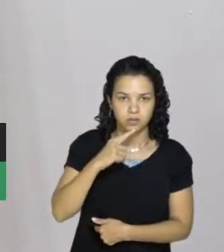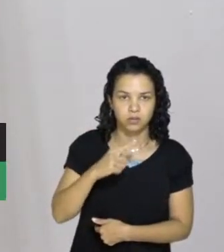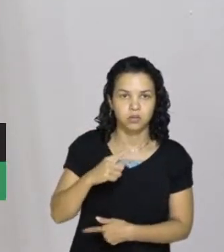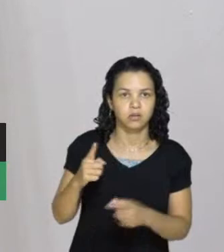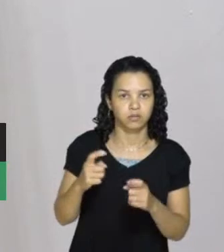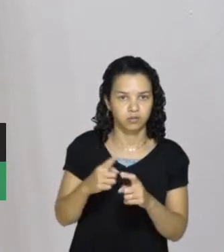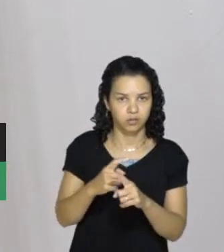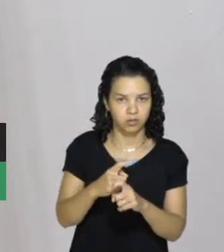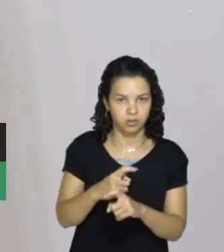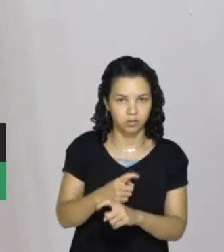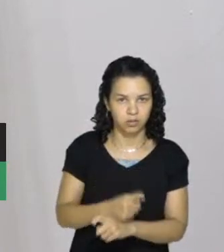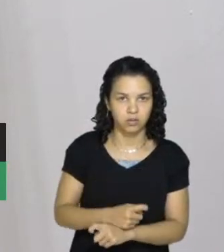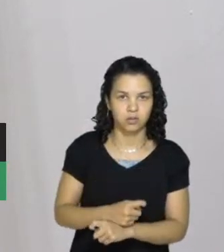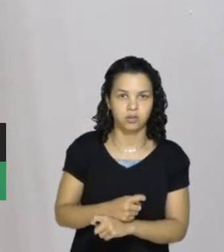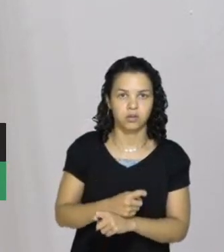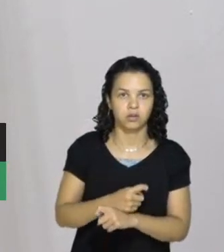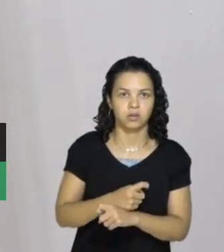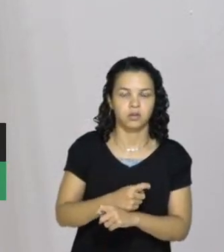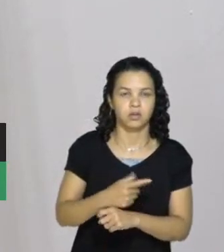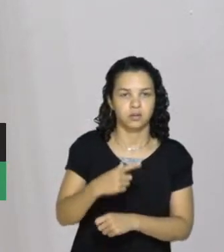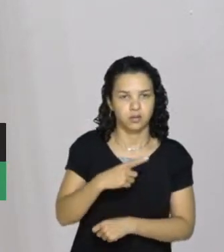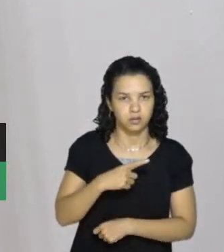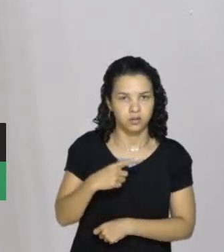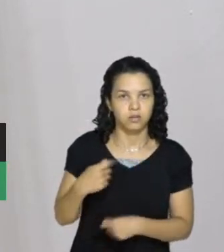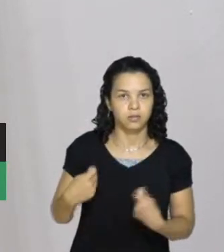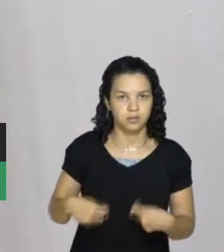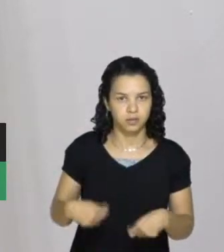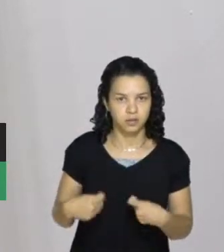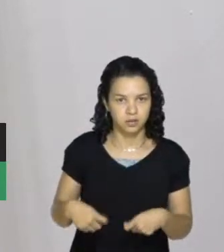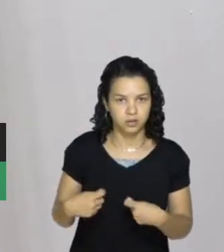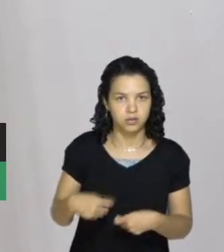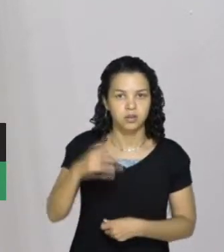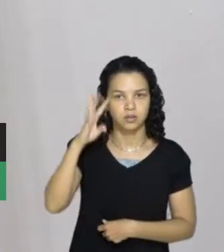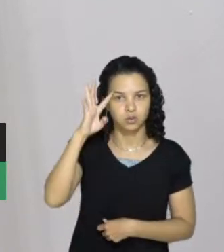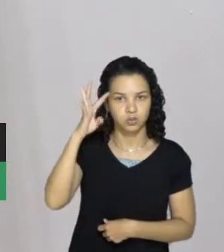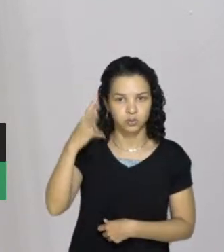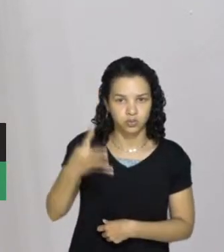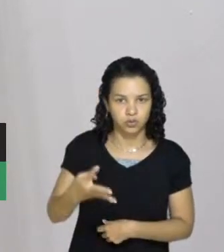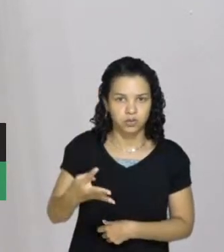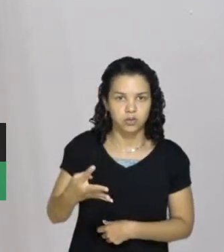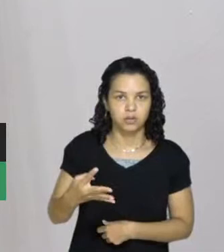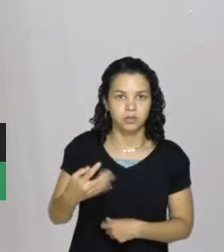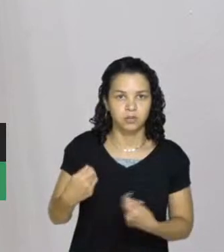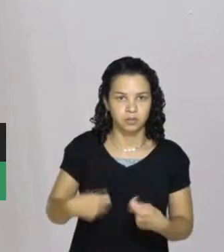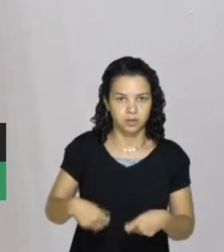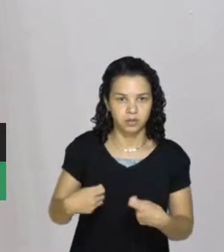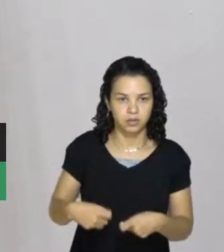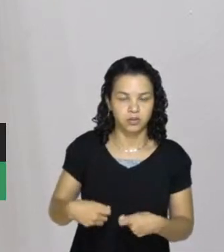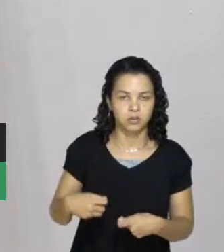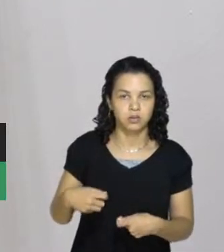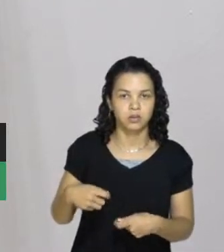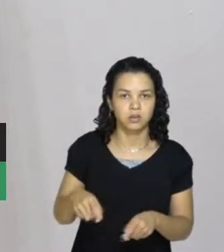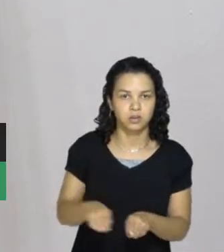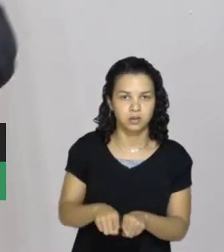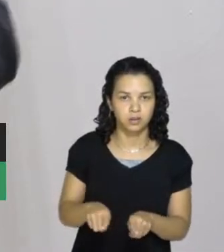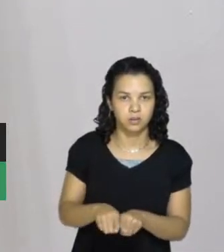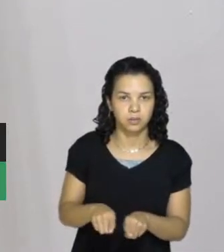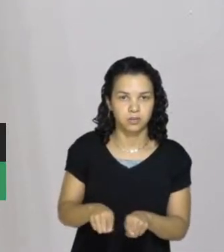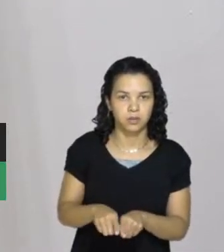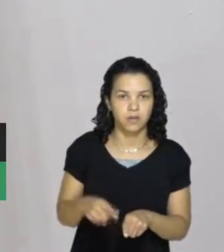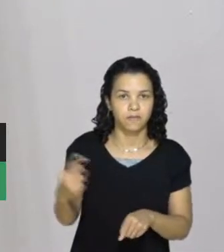que vão ser, vai ser necessário sim, ser resolvida, mas é necessário sim, para que seja